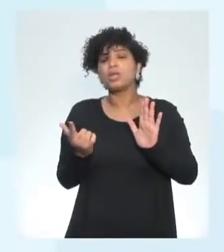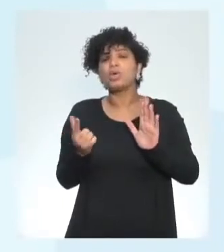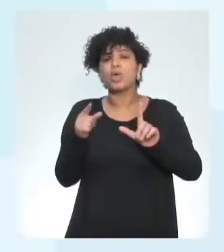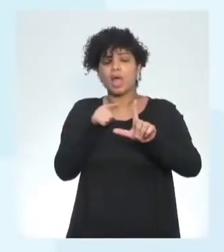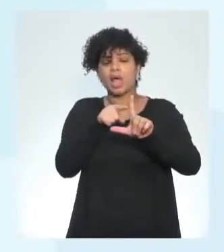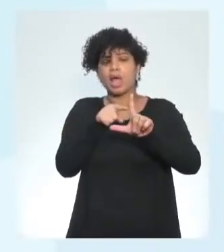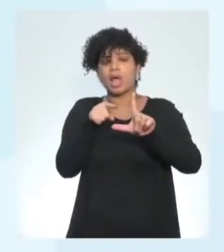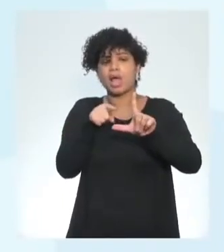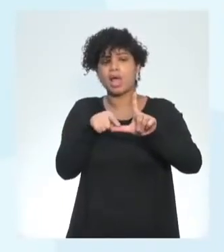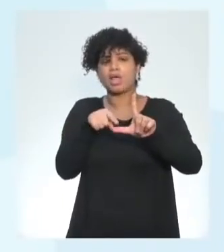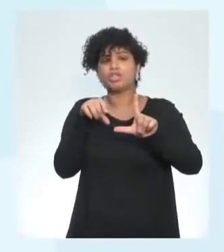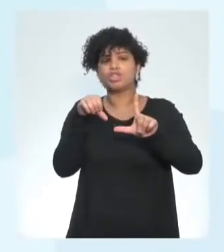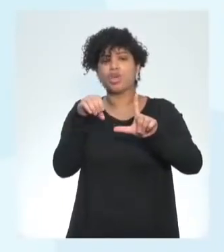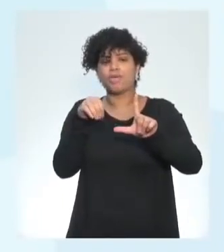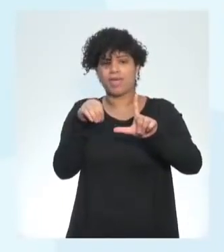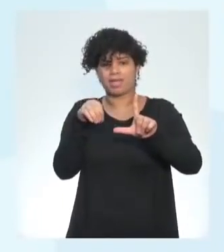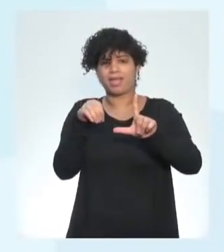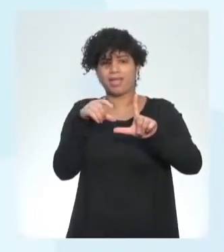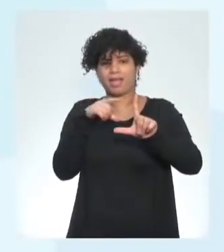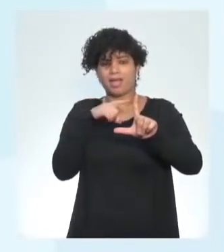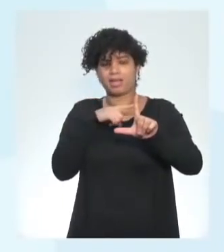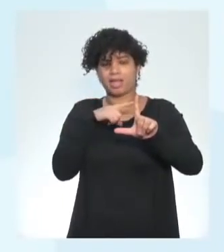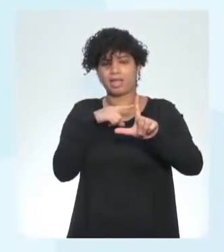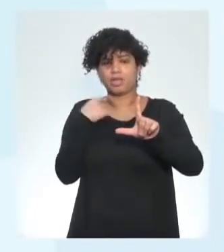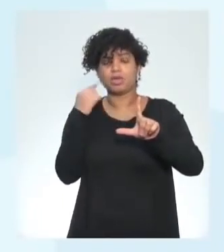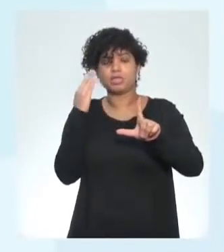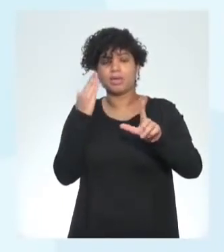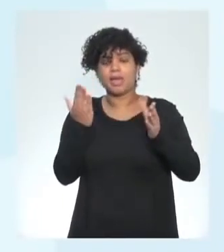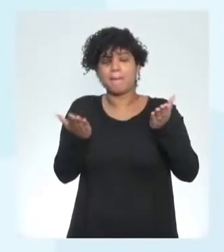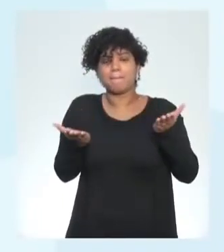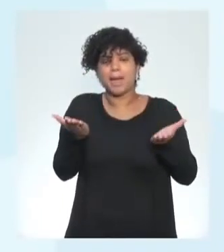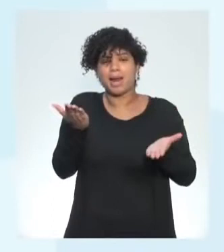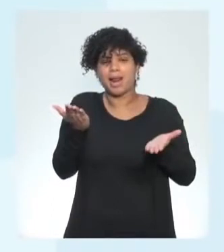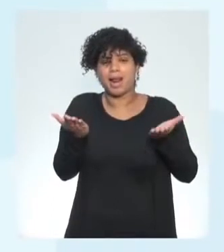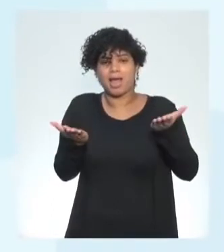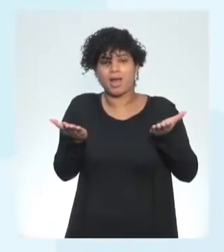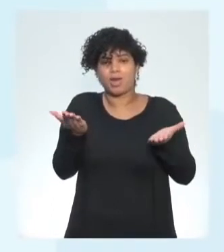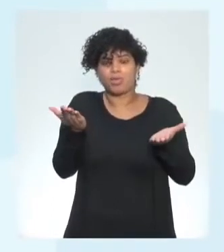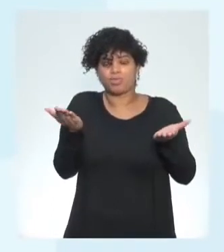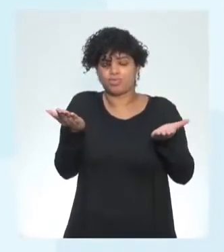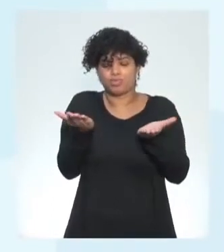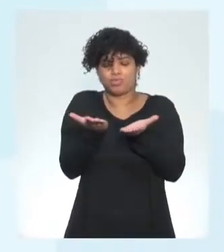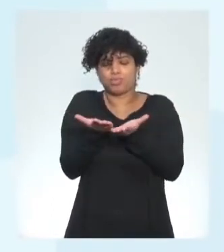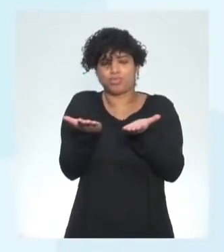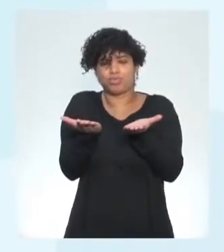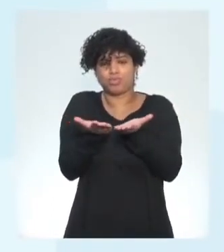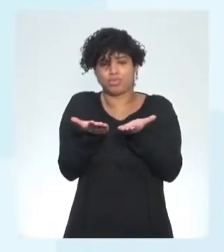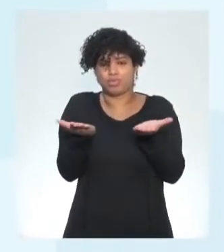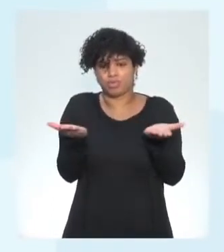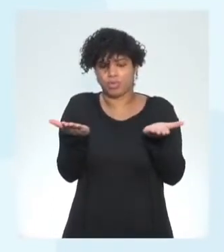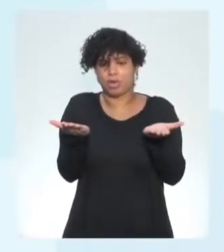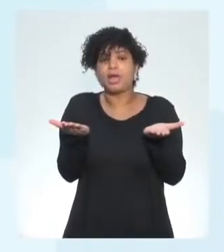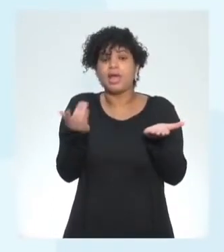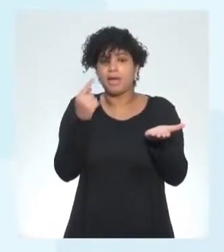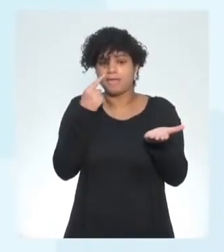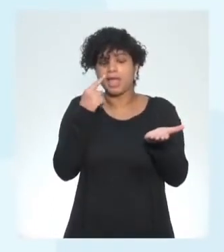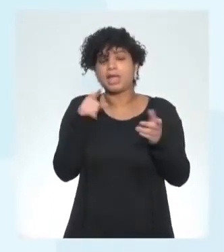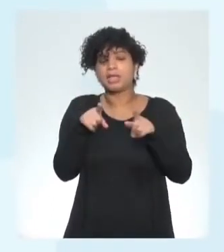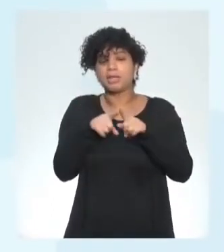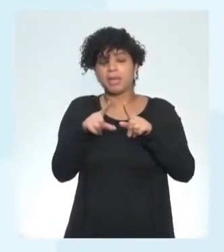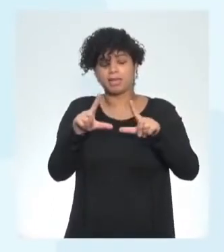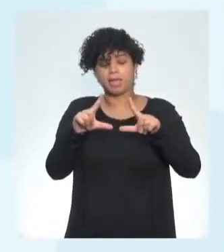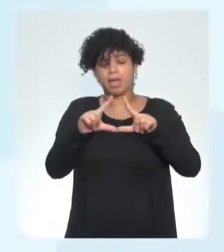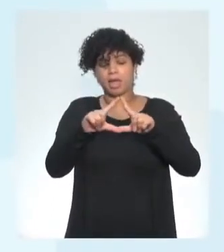você garante, ó, que este lado é paralelo a este. Da mesma forma, você também poderia considerar que é um caso ângulo-ângulo.